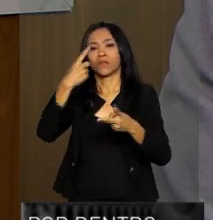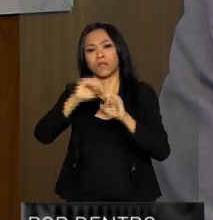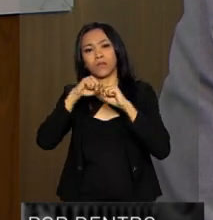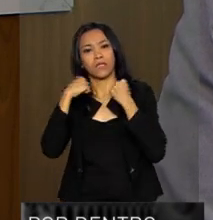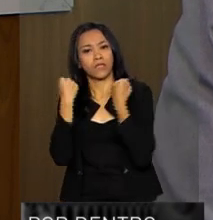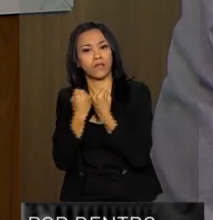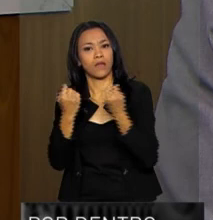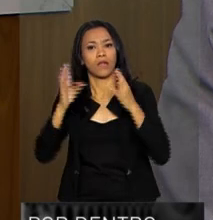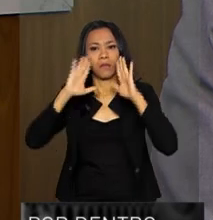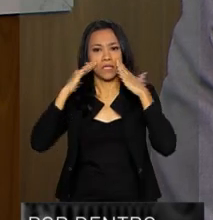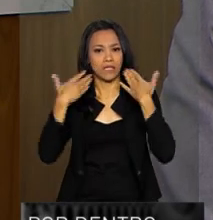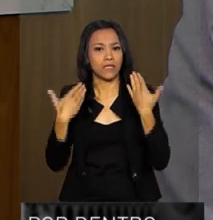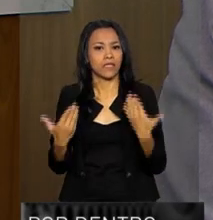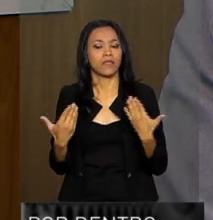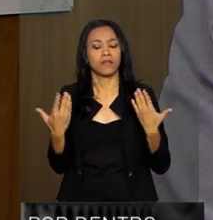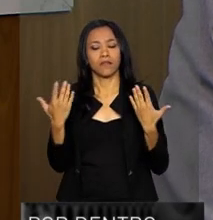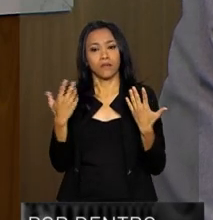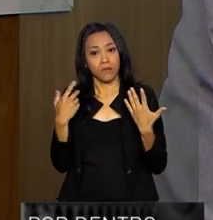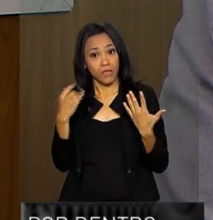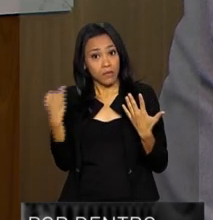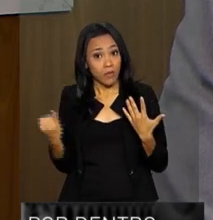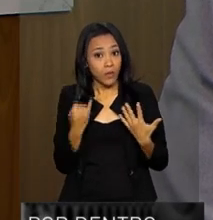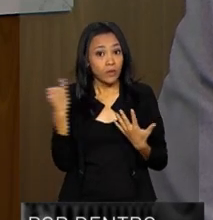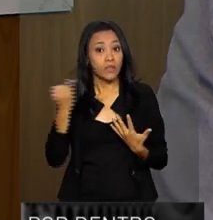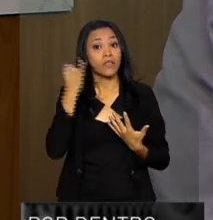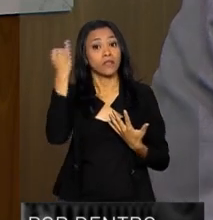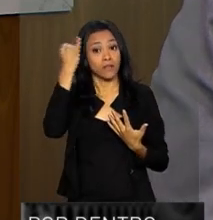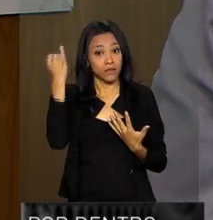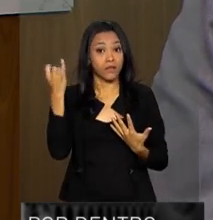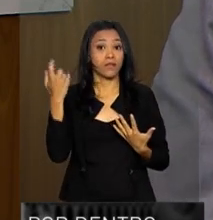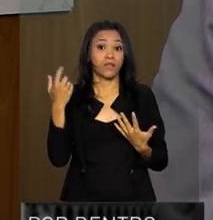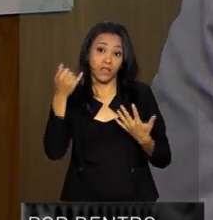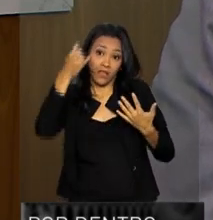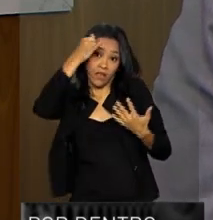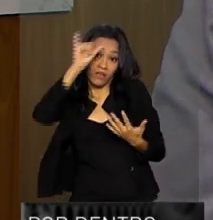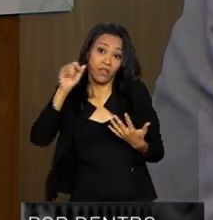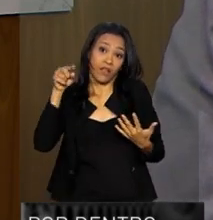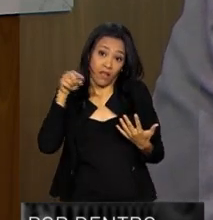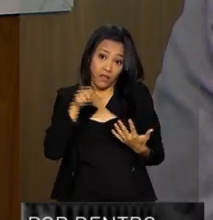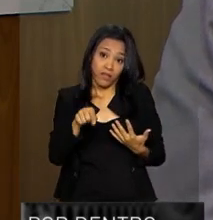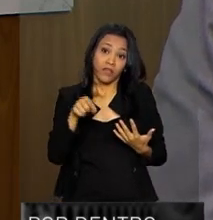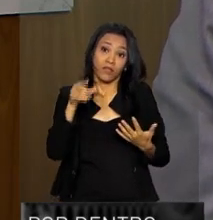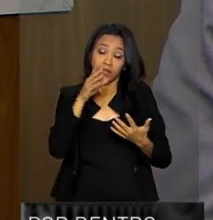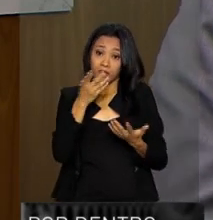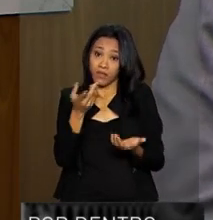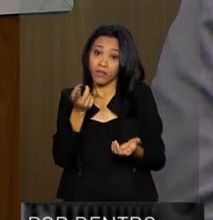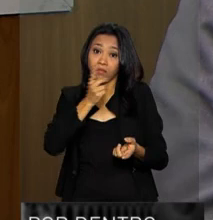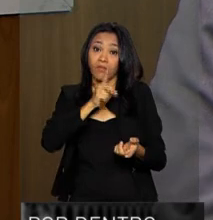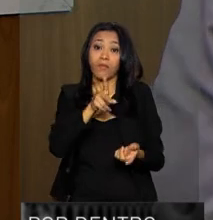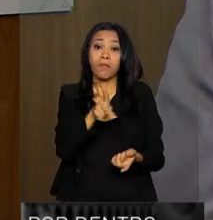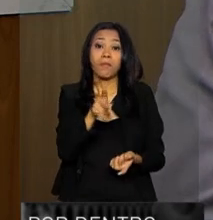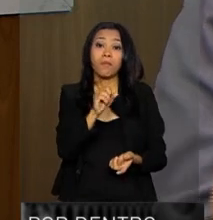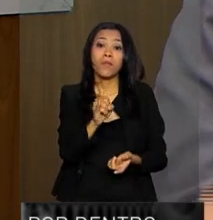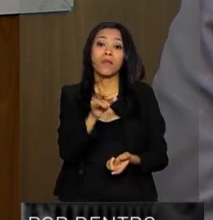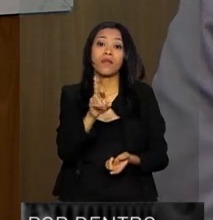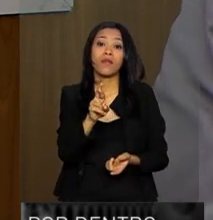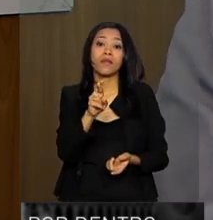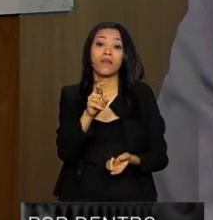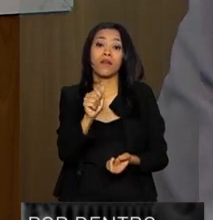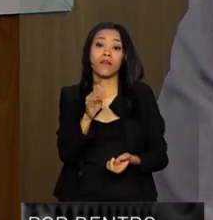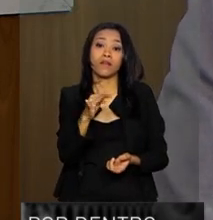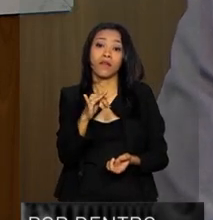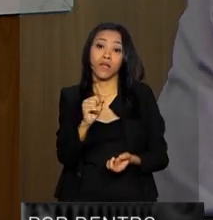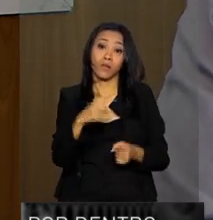de governo para a importância desta causa que como eu disse drena 50% das